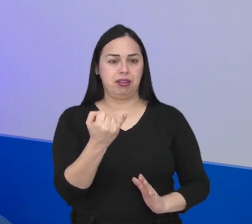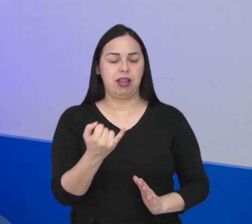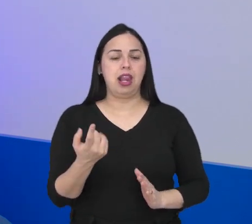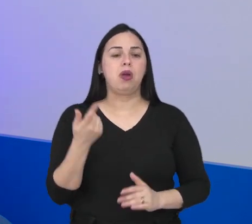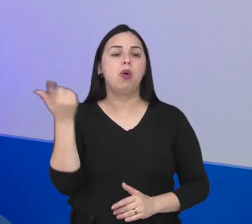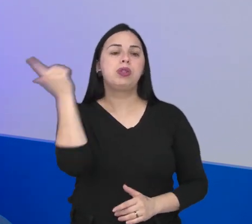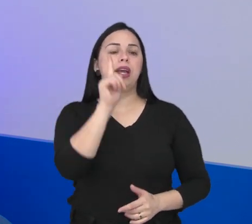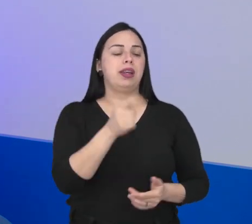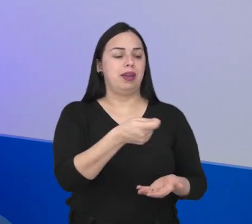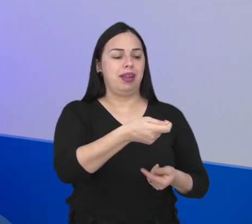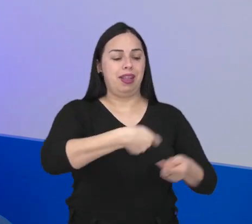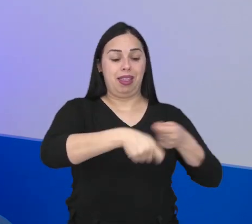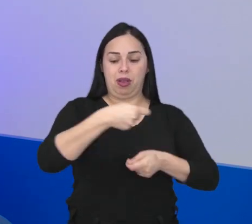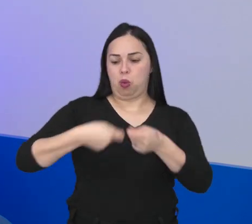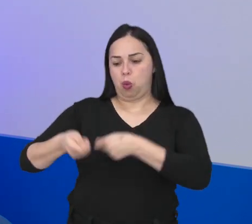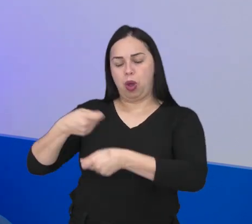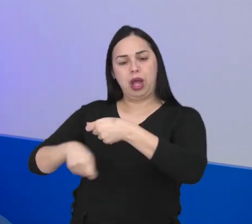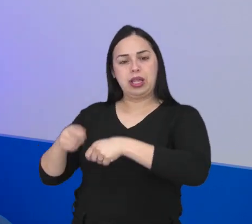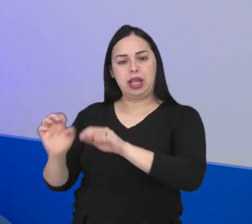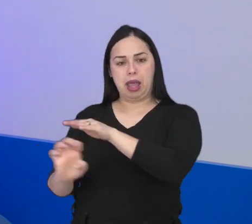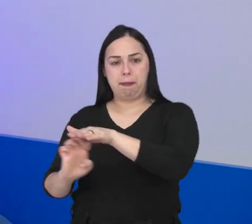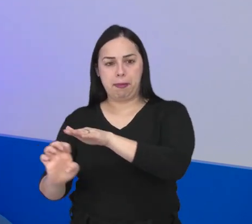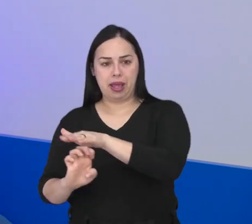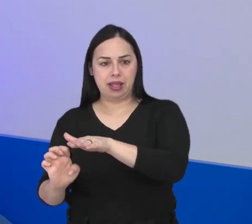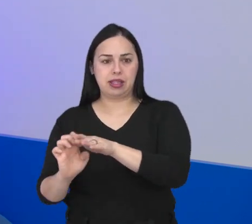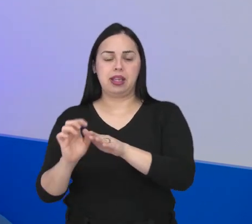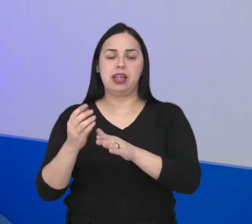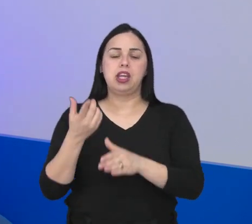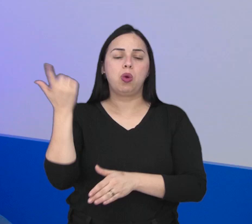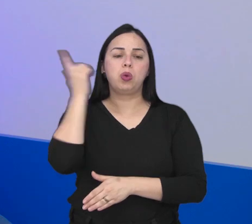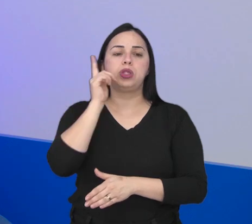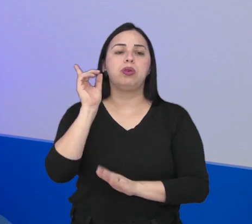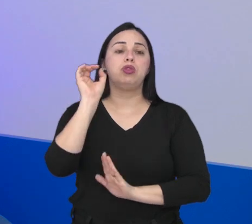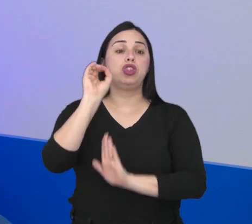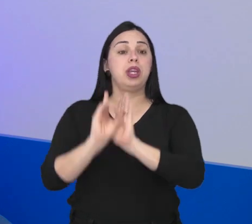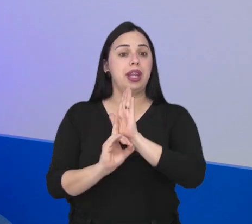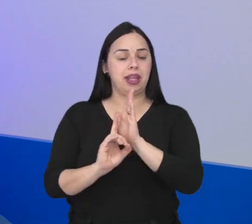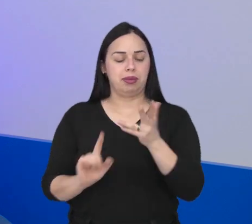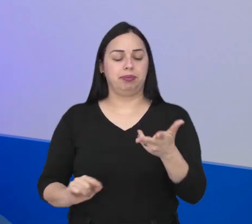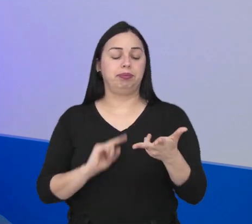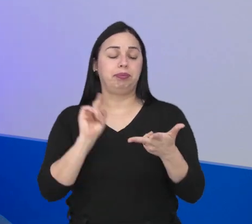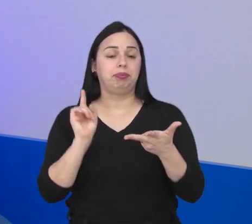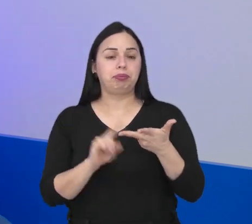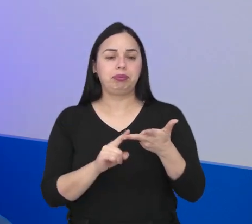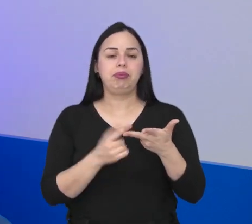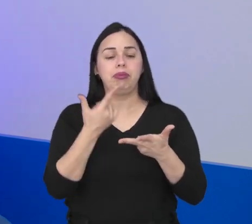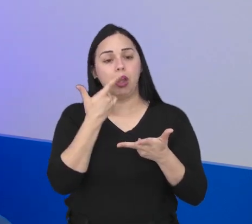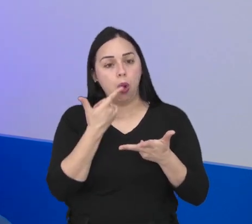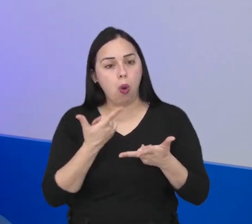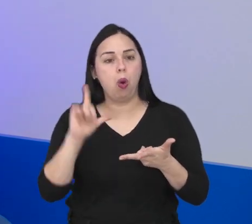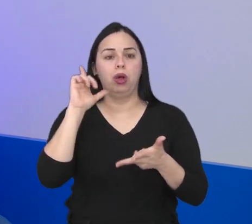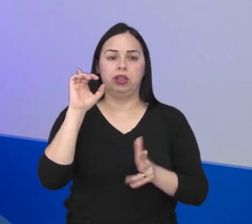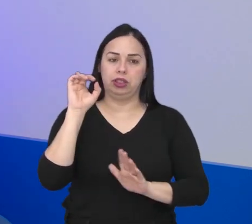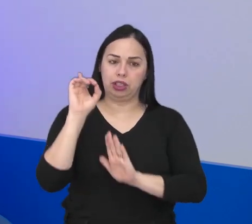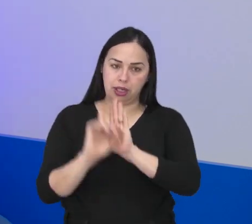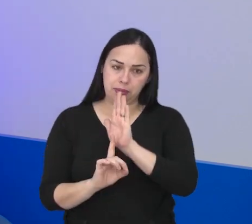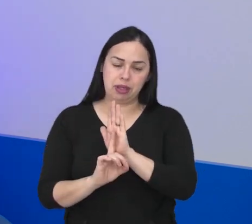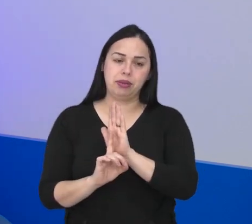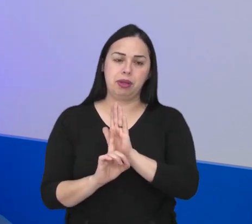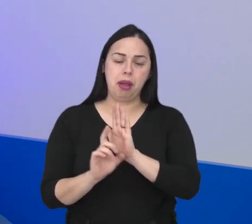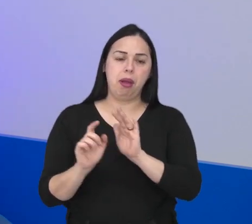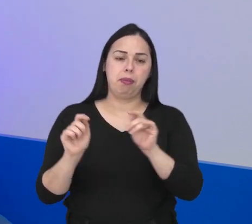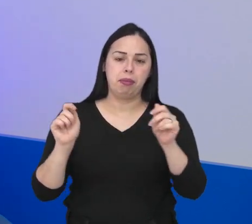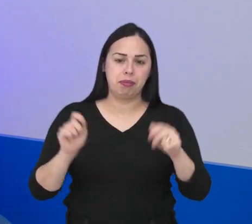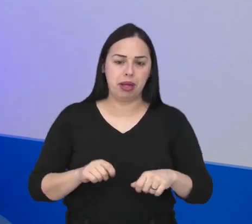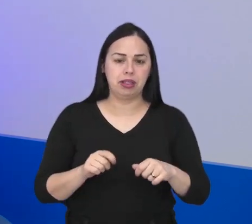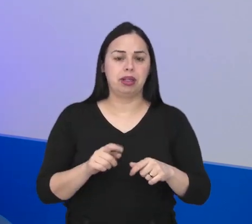ele consegue negociar diretamente com o empregador e ampliar a lista de direitos do empregado. E existem outros direitos ainda que podem ser